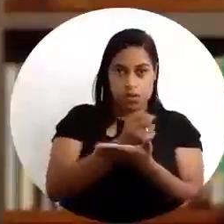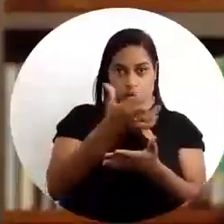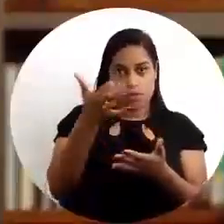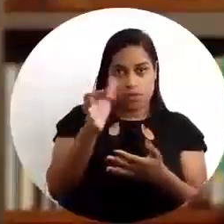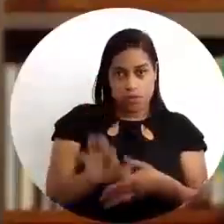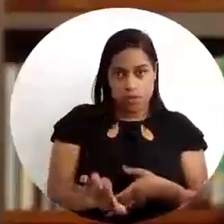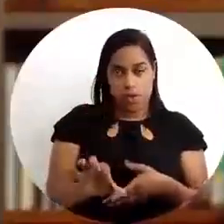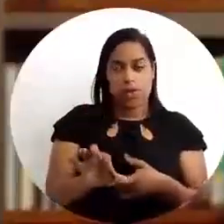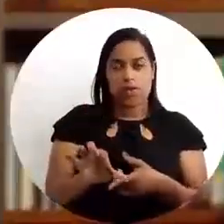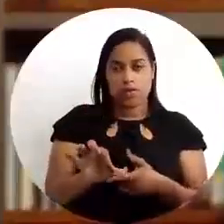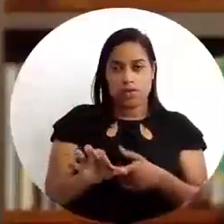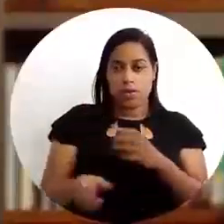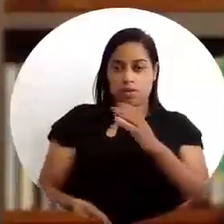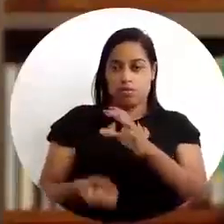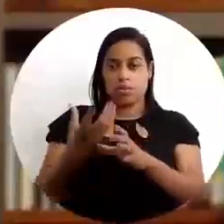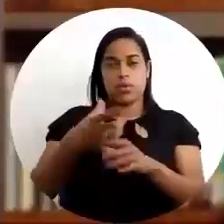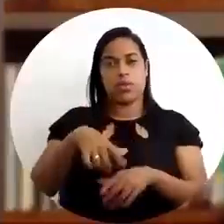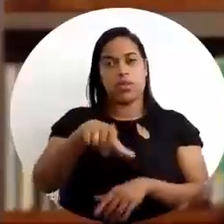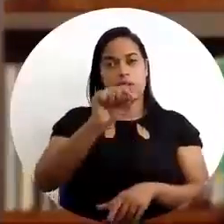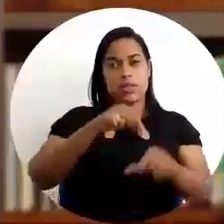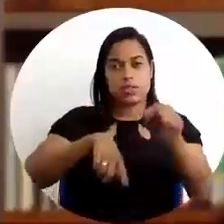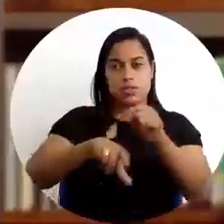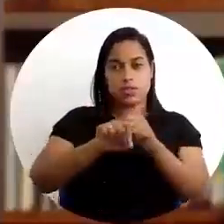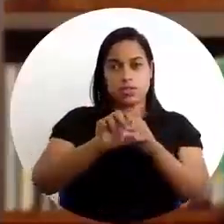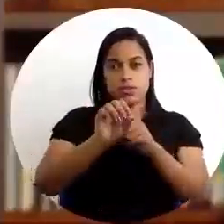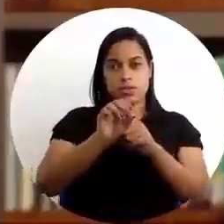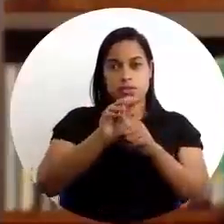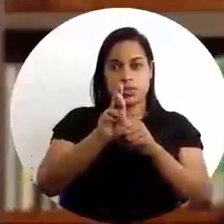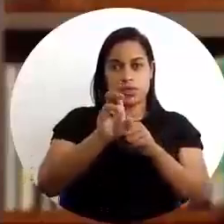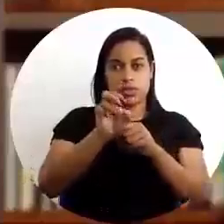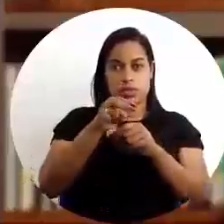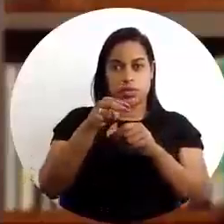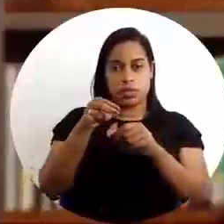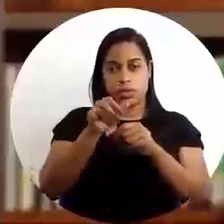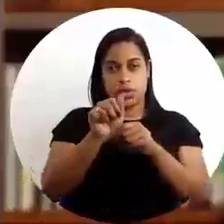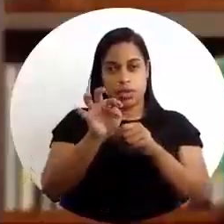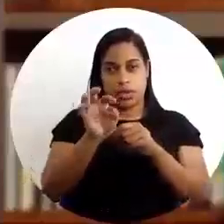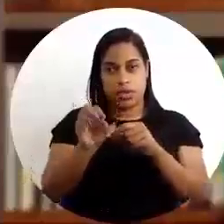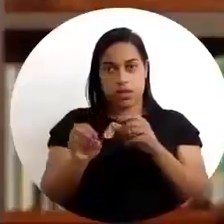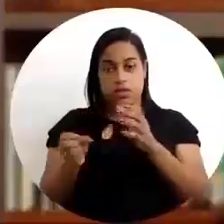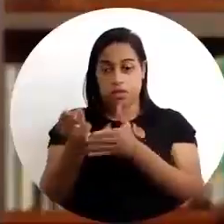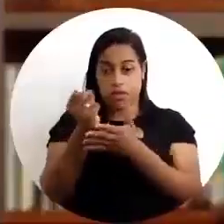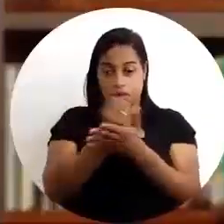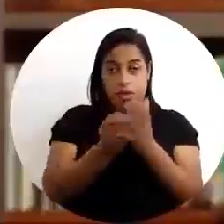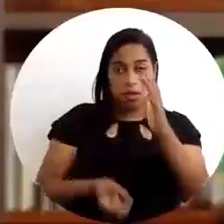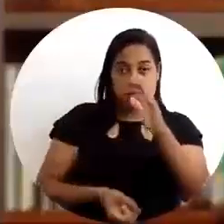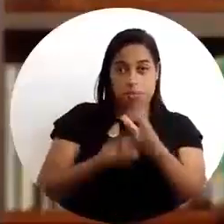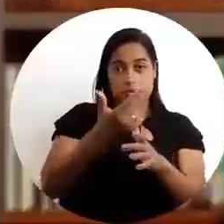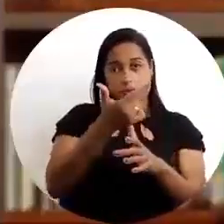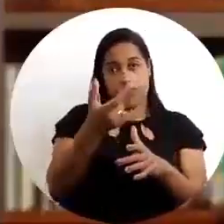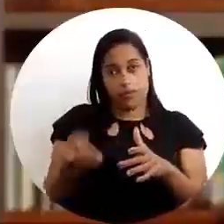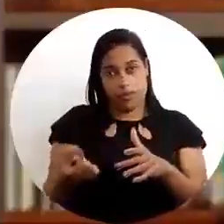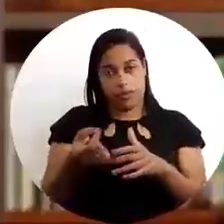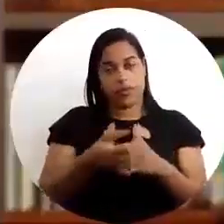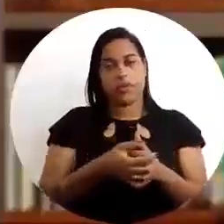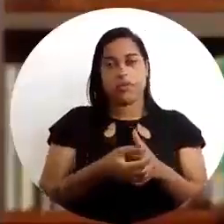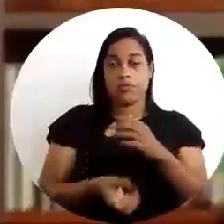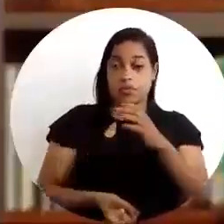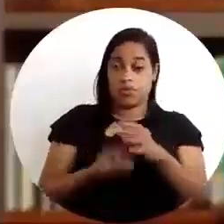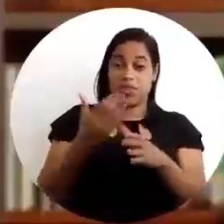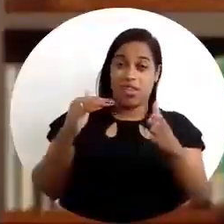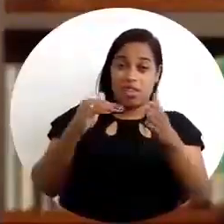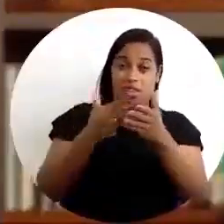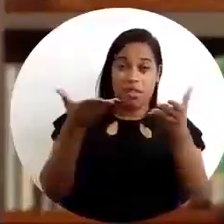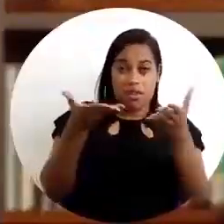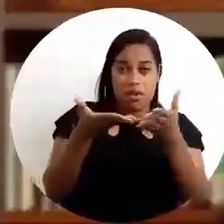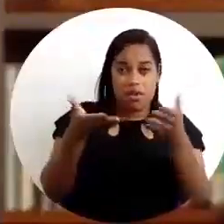classificações mais usadas no mundo são as classificações de Dewey, que foi criada no século XIX, e depois a classificação de Hotellet,